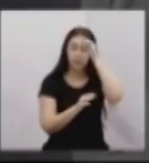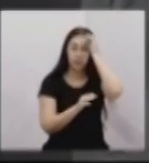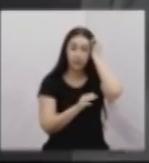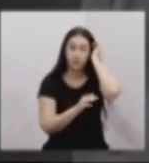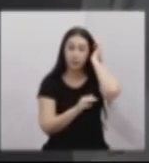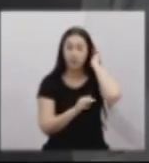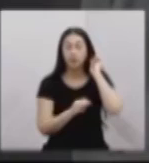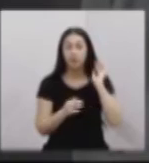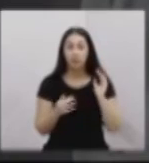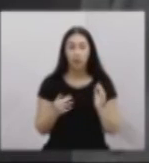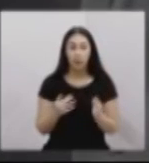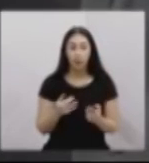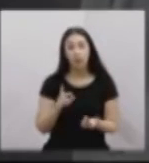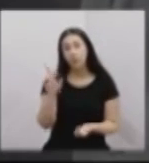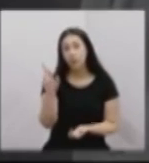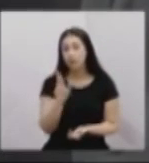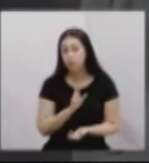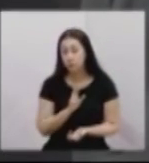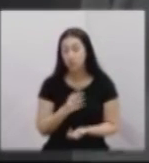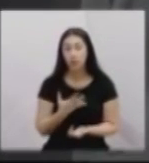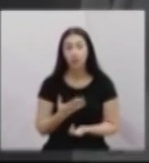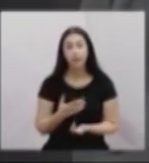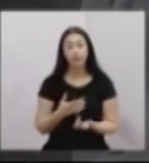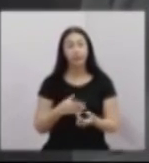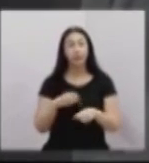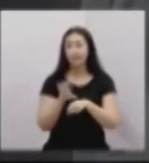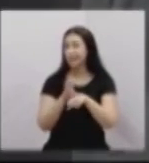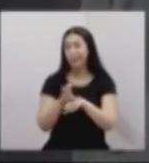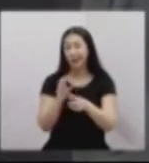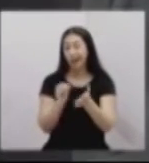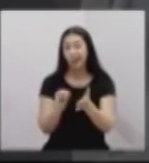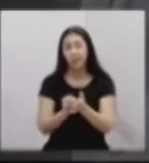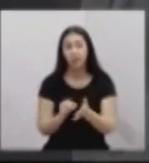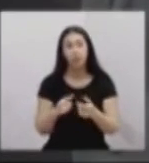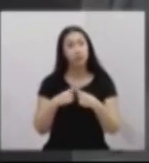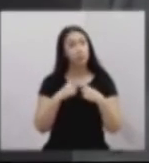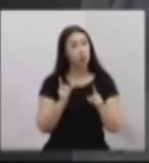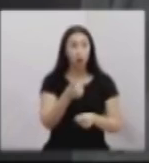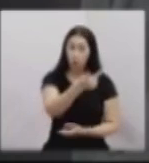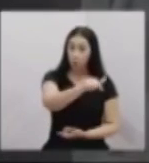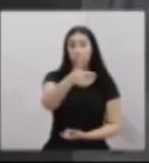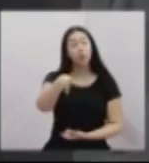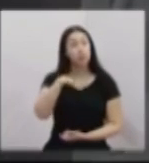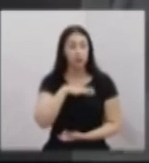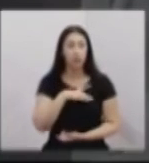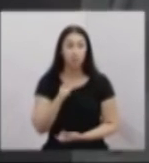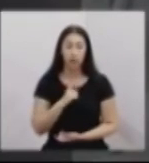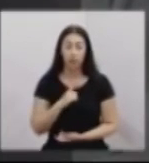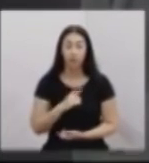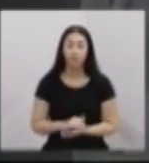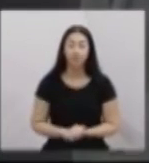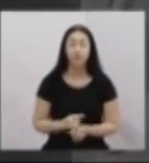cidade. Ele recebeu o parecer de inconstitucional, apesar de estar em vigor em outras cidades. Porém, eu